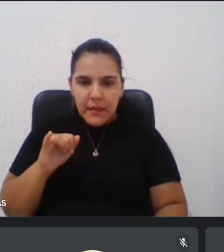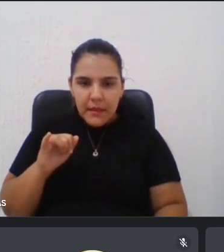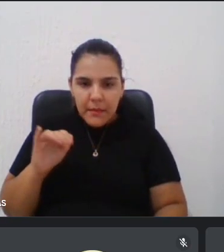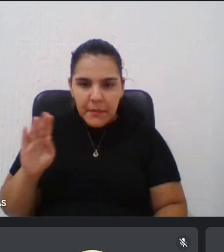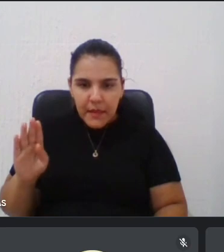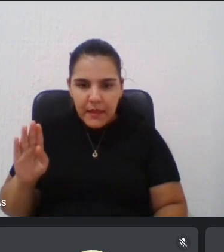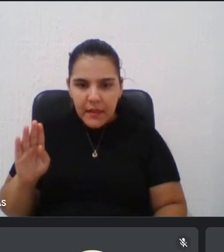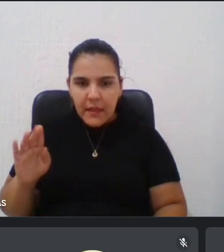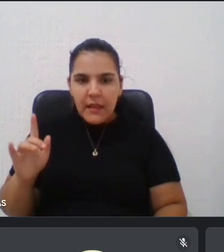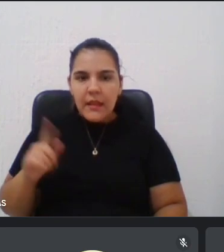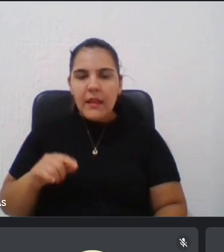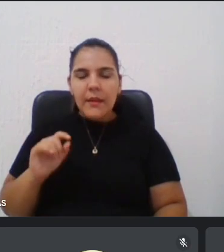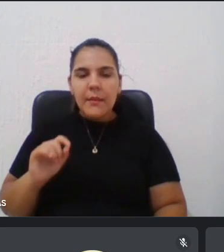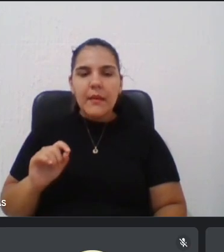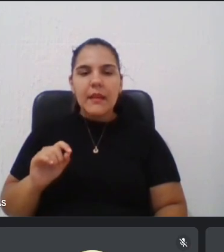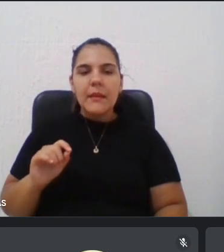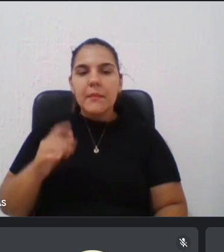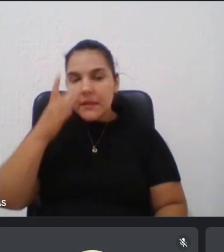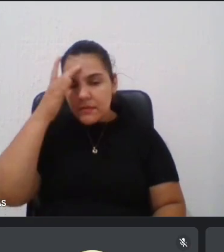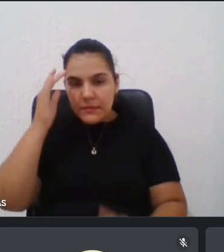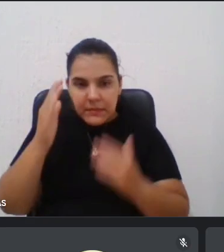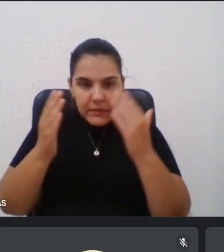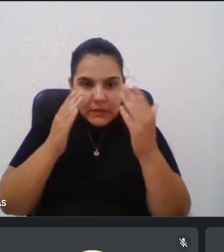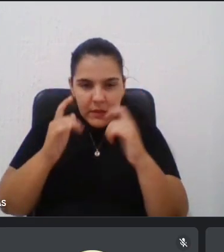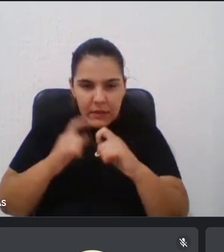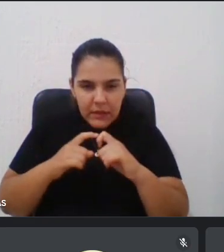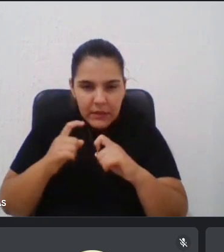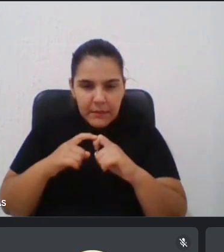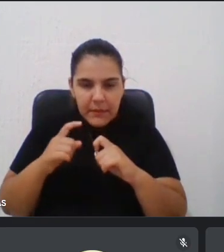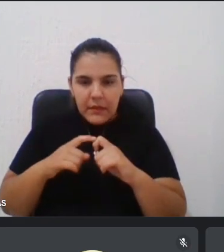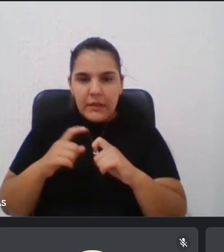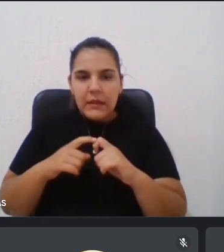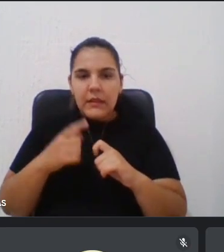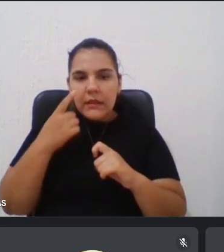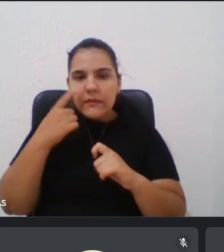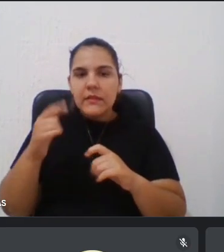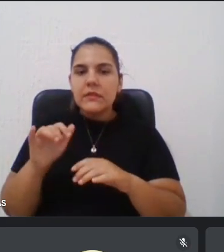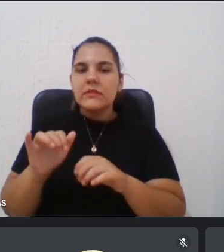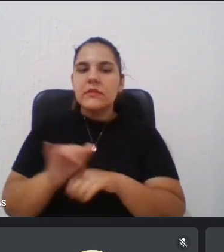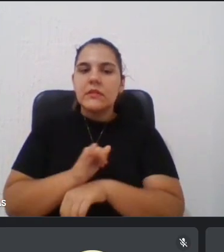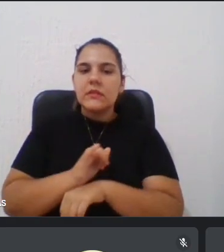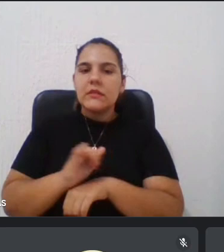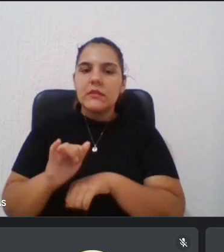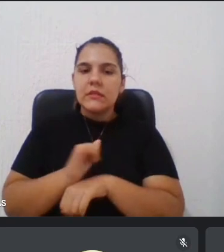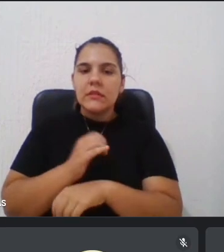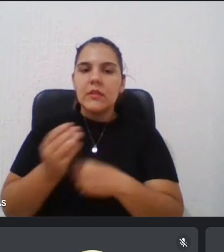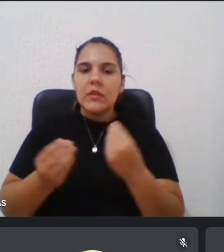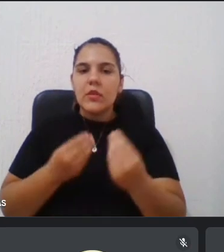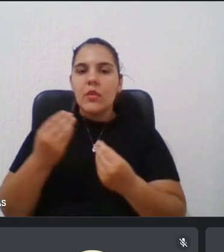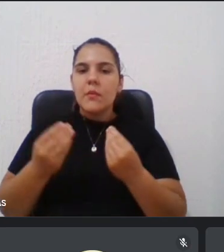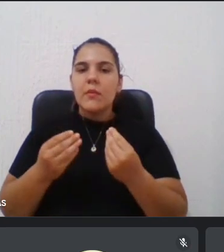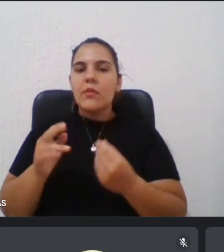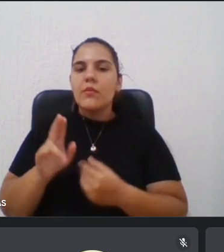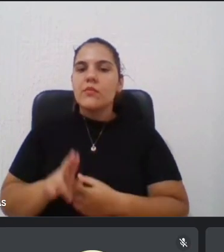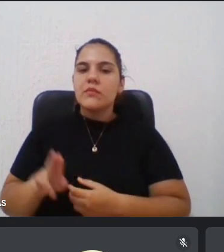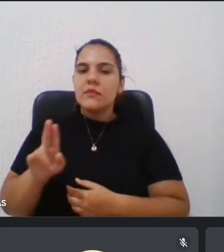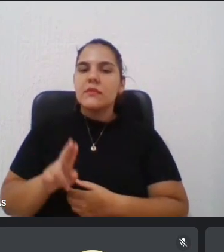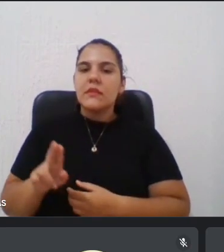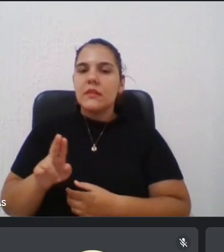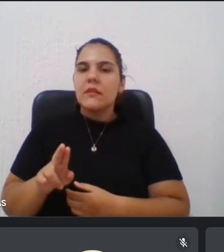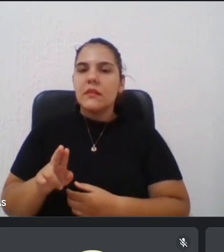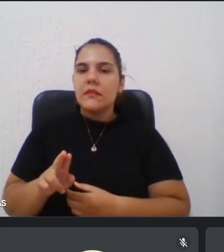psicólogos e médicos que vêm conversando sobre como vai estar sendo essa inserção dessas novas, né? Esse